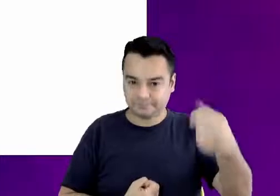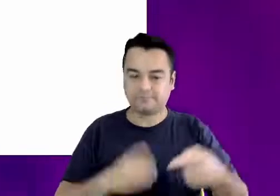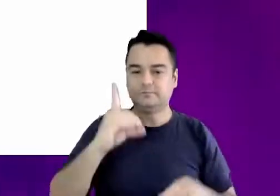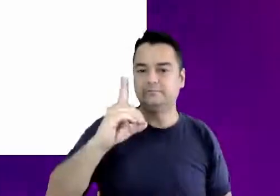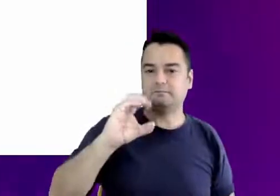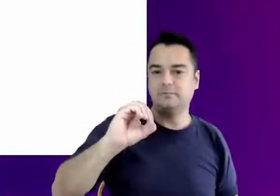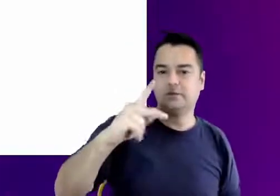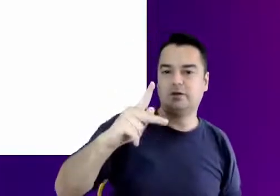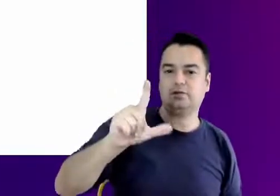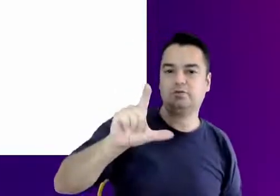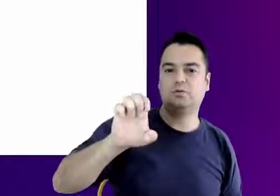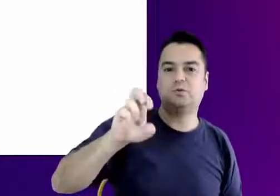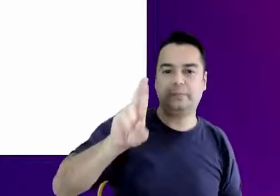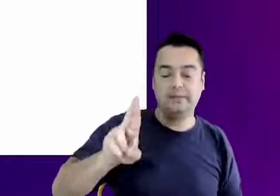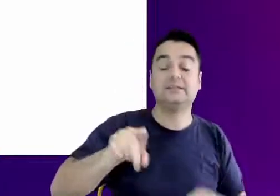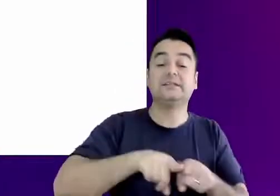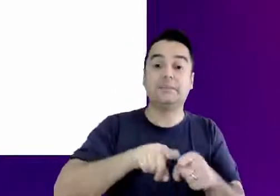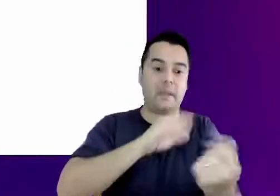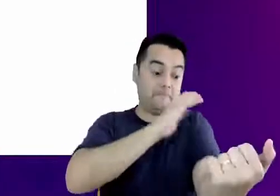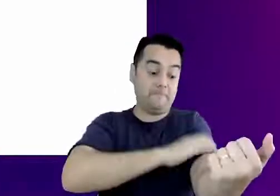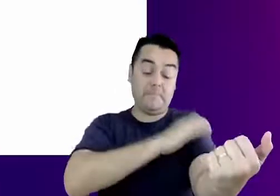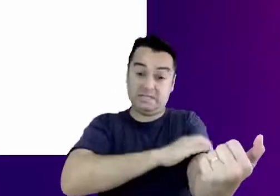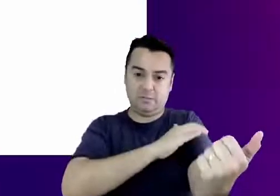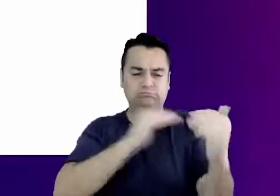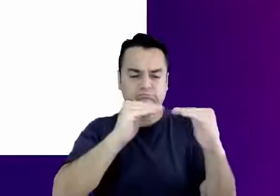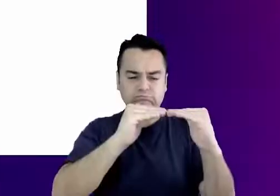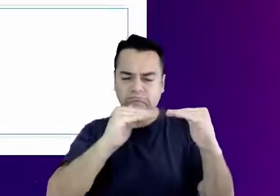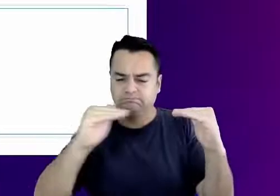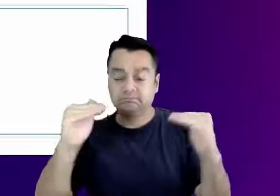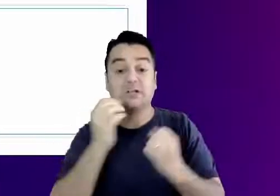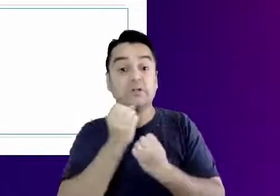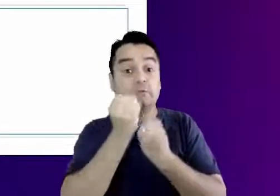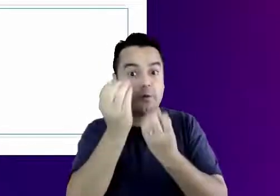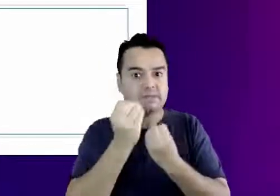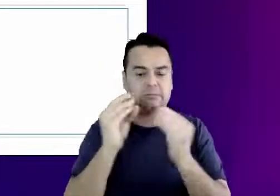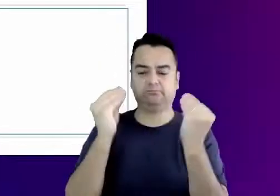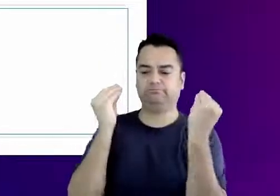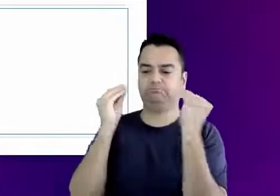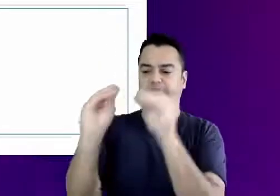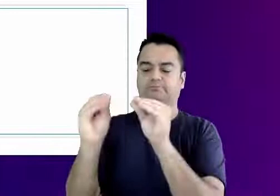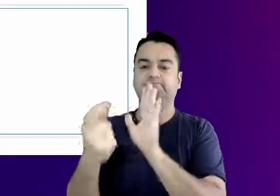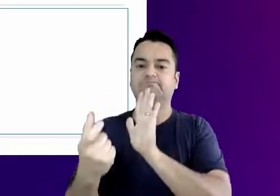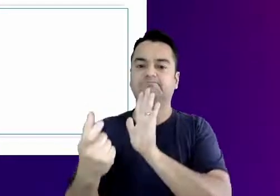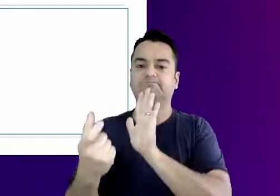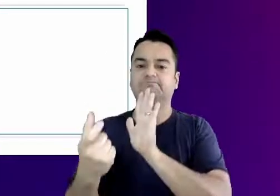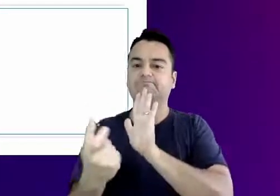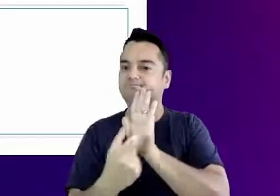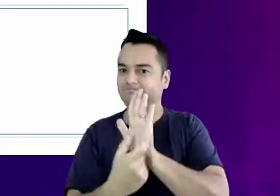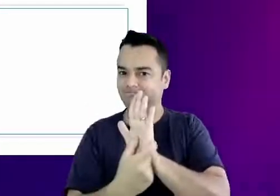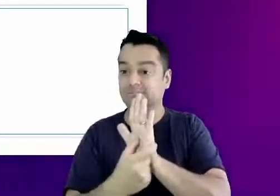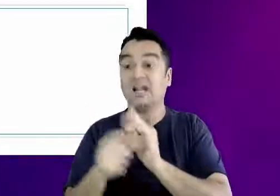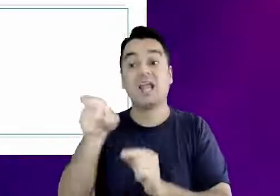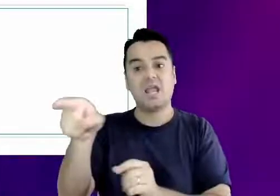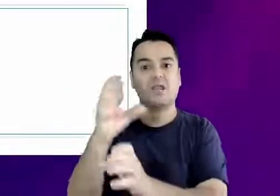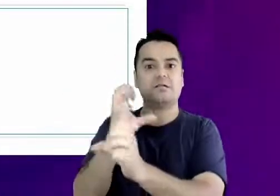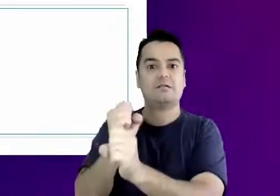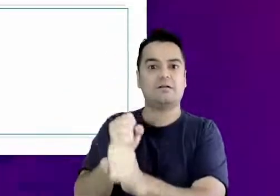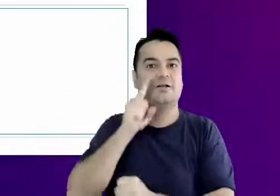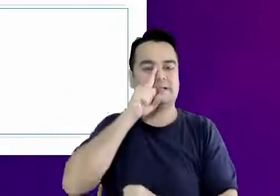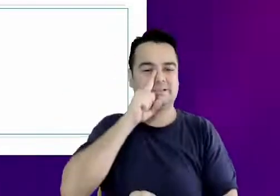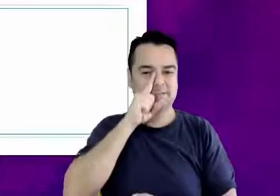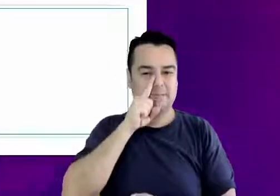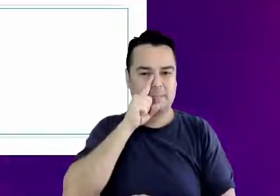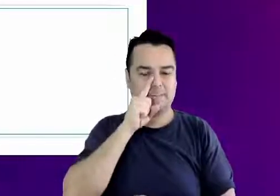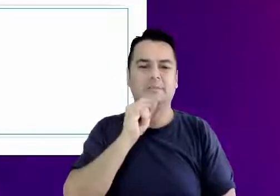uterinas e a pressão arterial média e colocar essa informação em softwares que vão calcular o risco. Um exemplo é o Astraia,